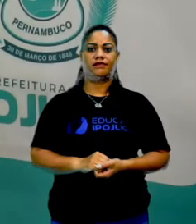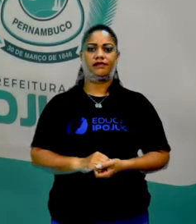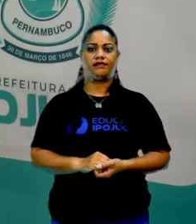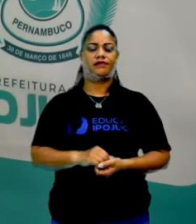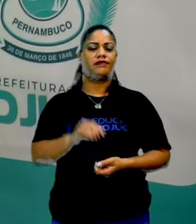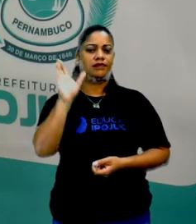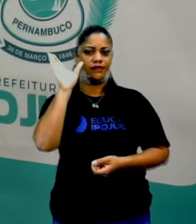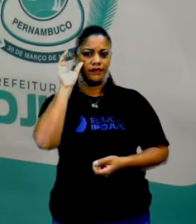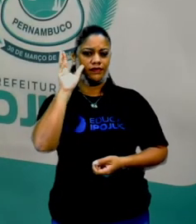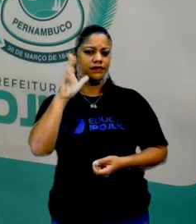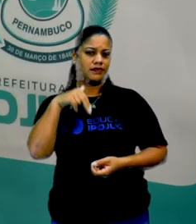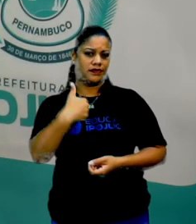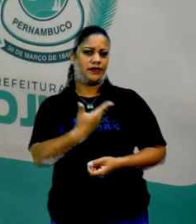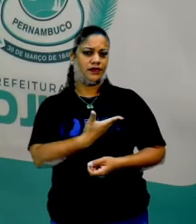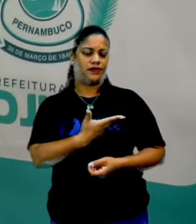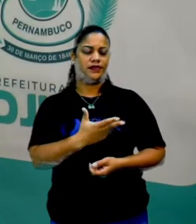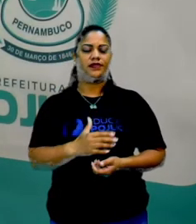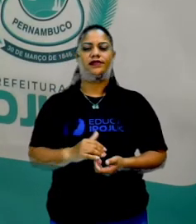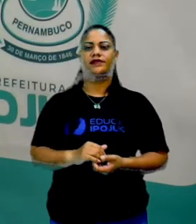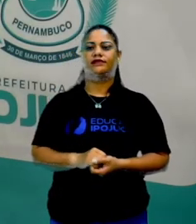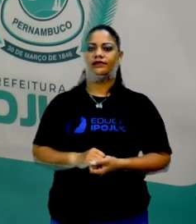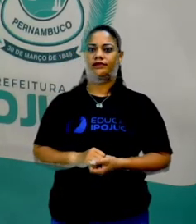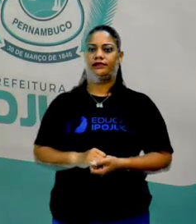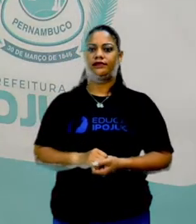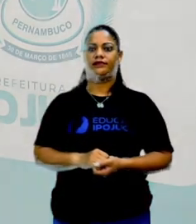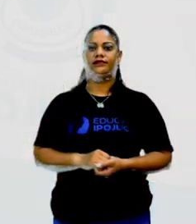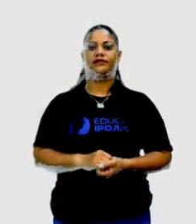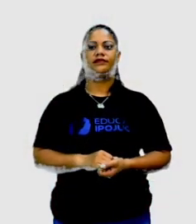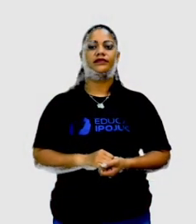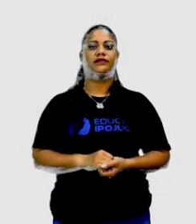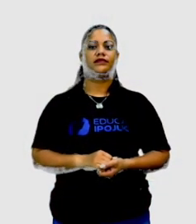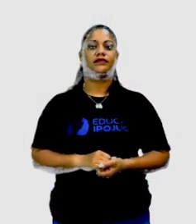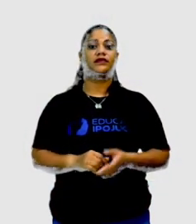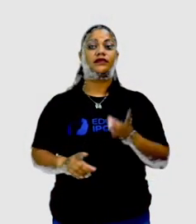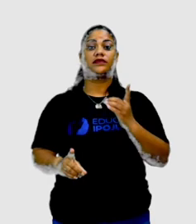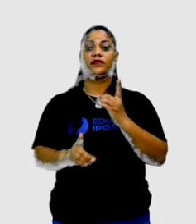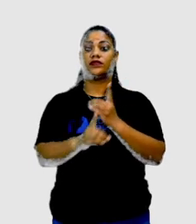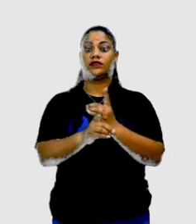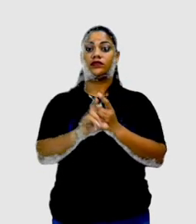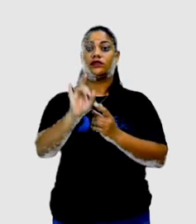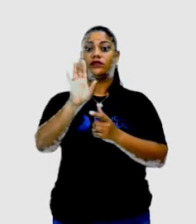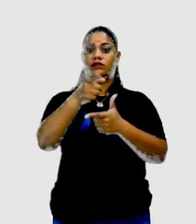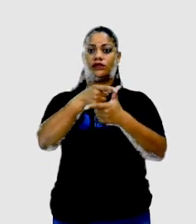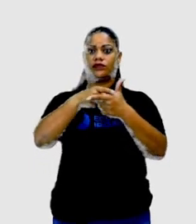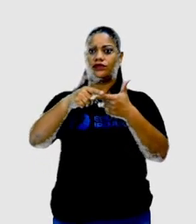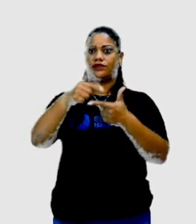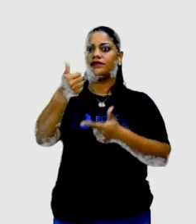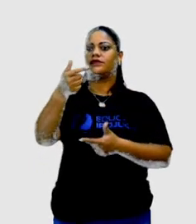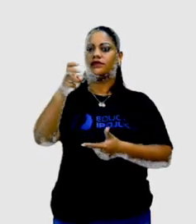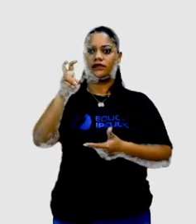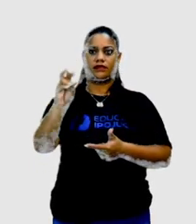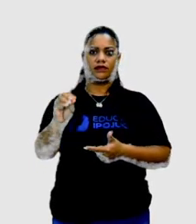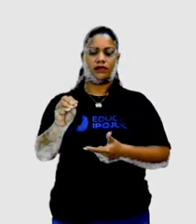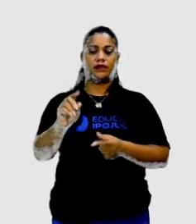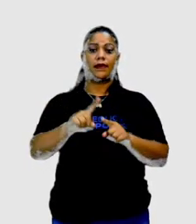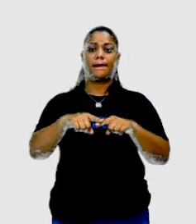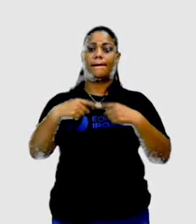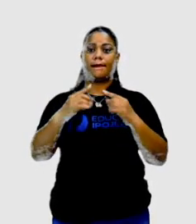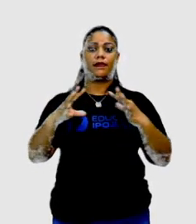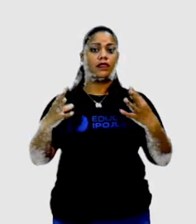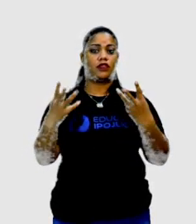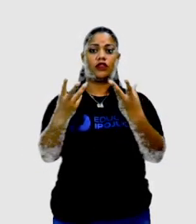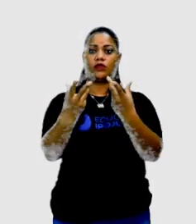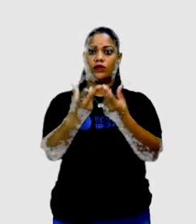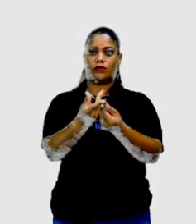Tem a curiosidade nossa? Pois é. Dessa forma, a gente não encontrou apenas os divisores de 150, mas todas